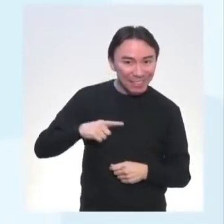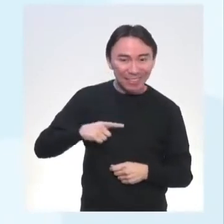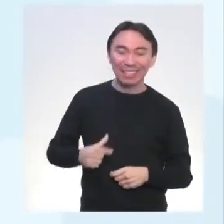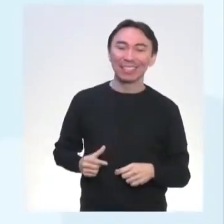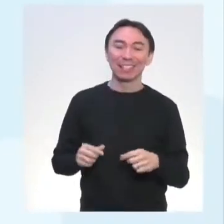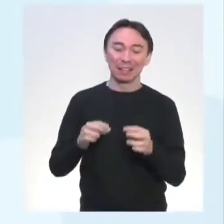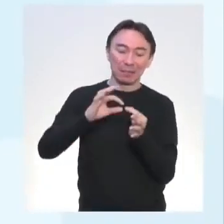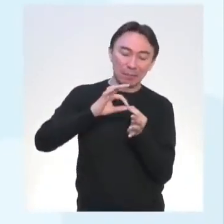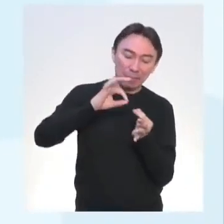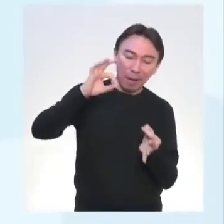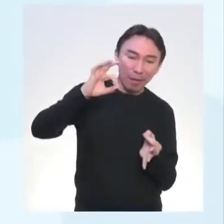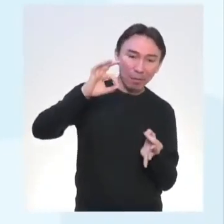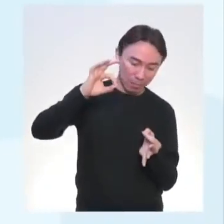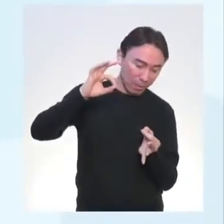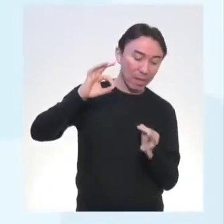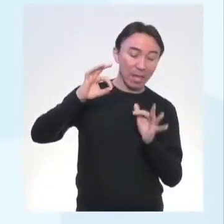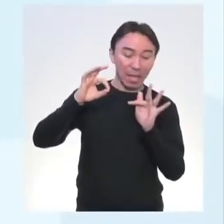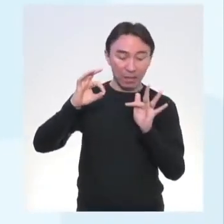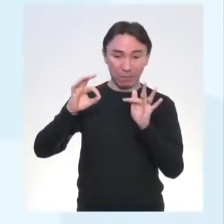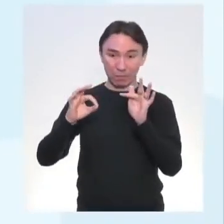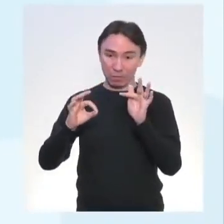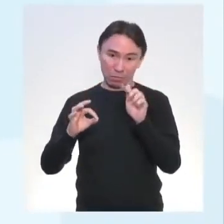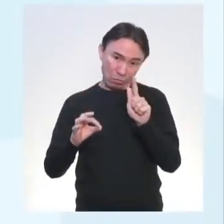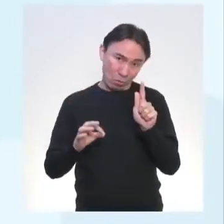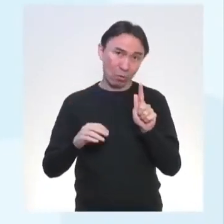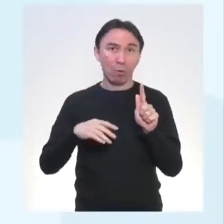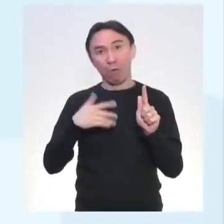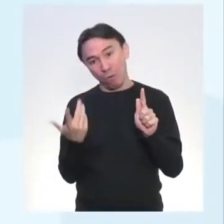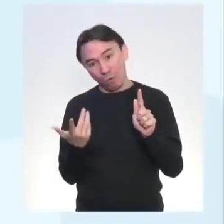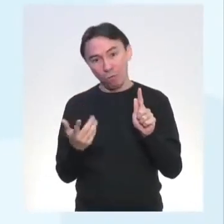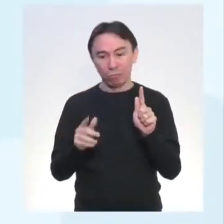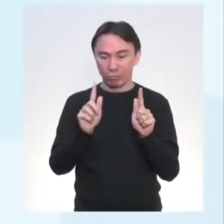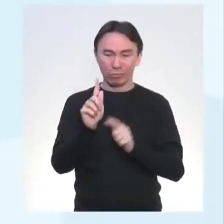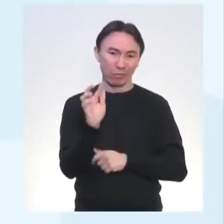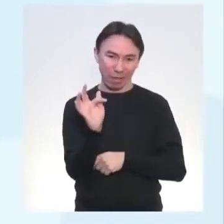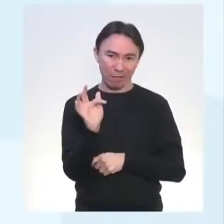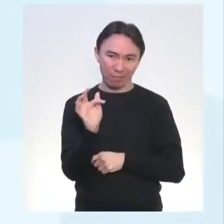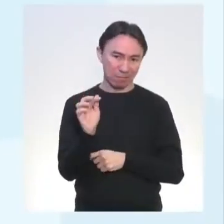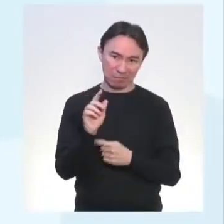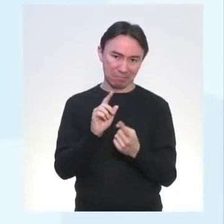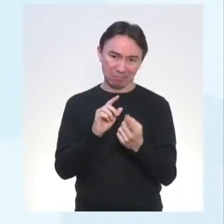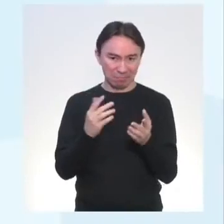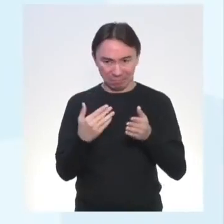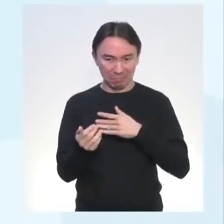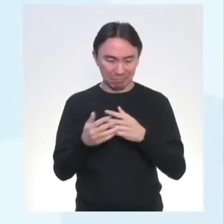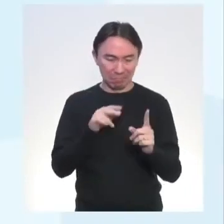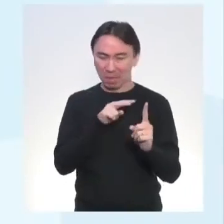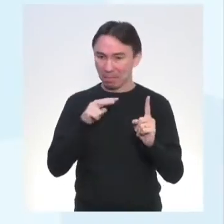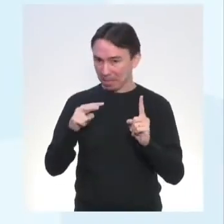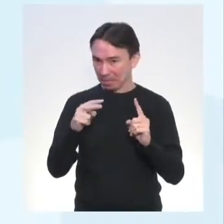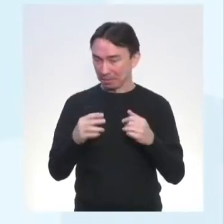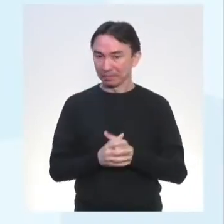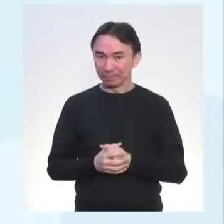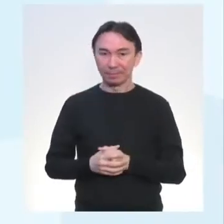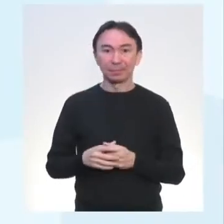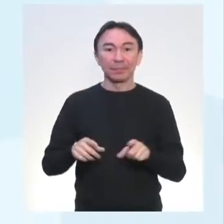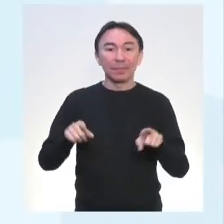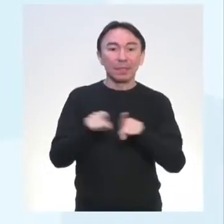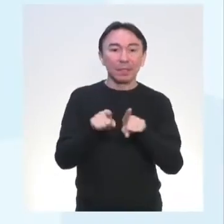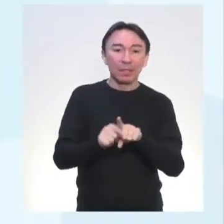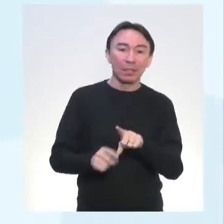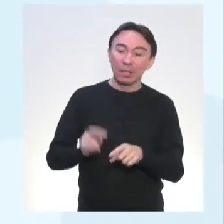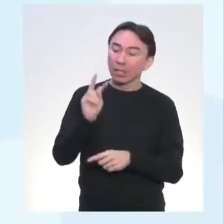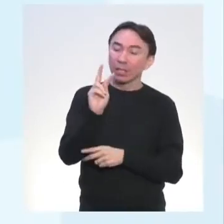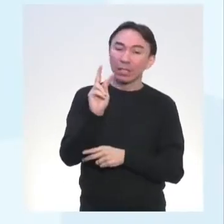FG ou GF, isso vai depender do ponto de vista, né? O outro lado aí de cima, né, é o ponto